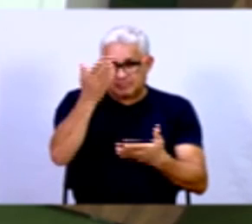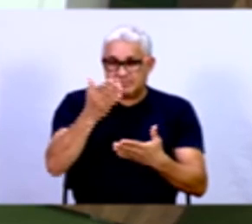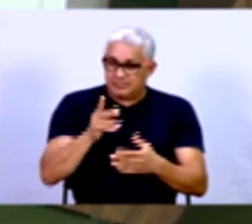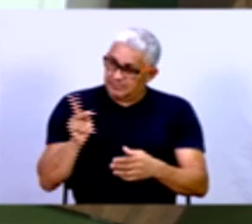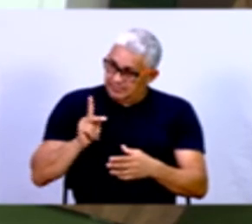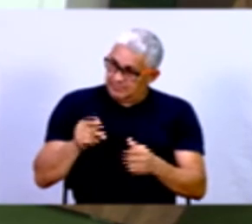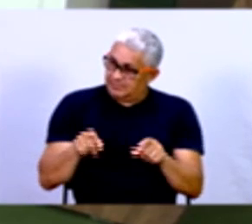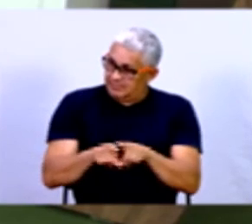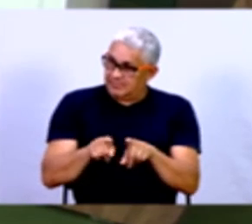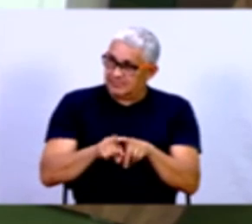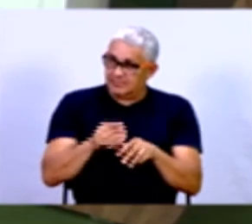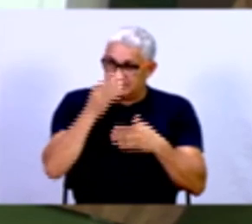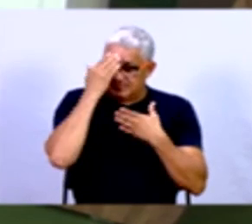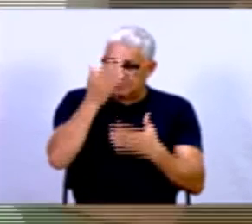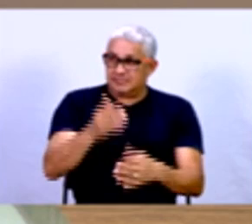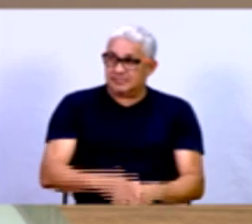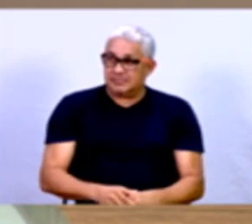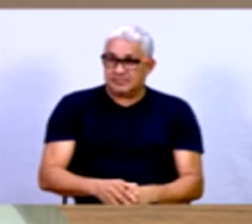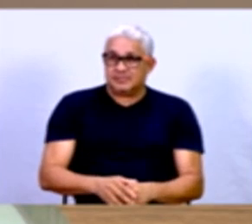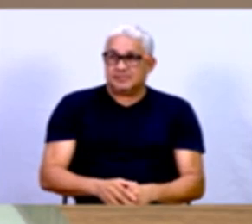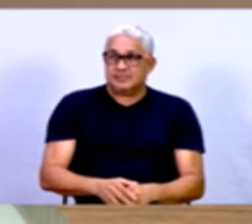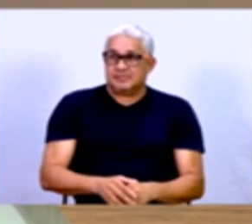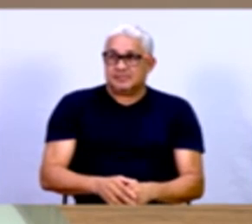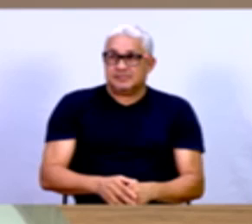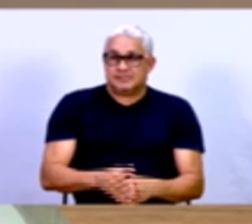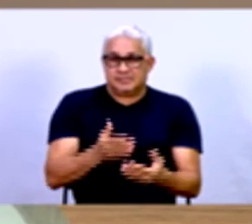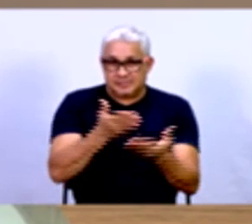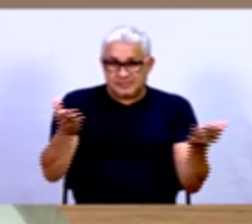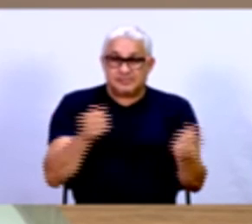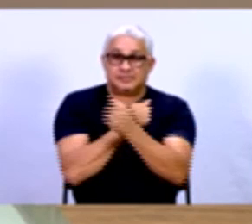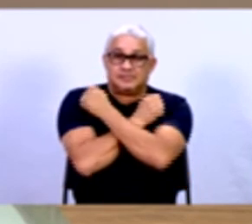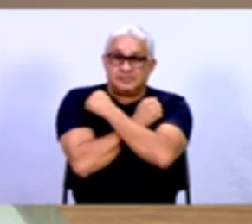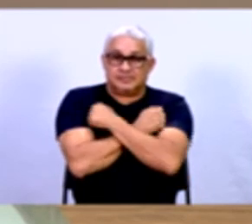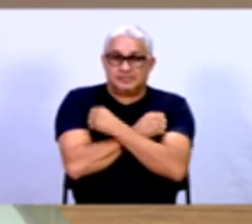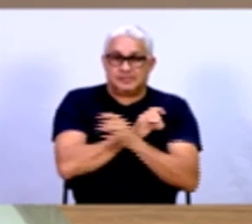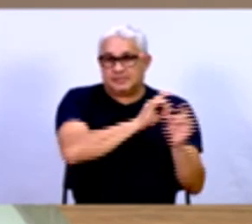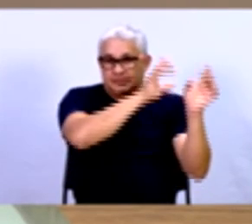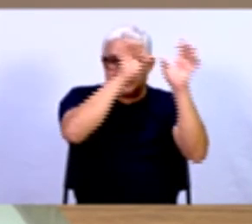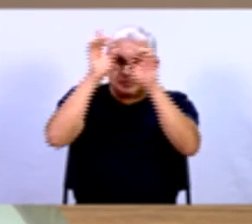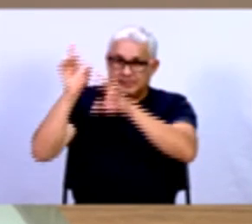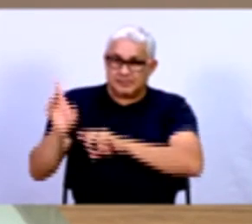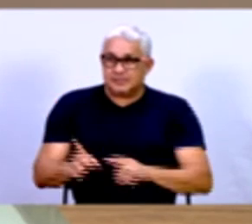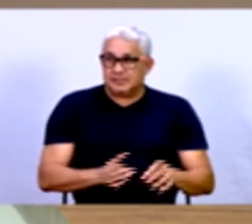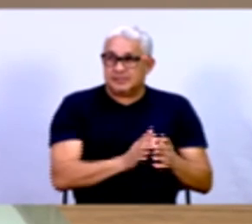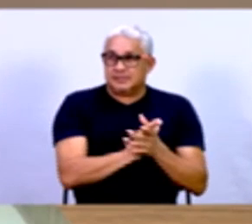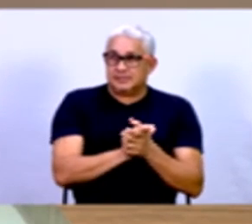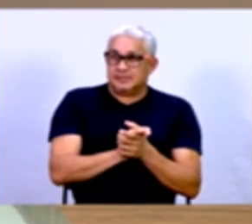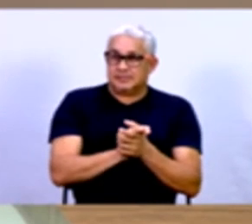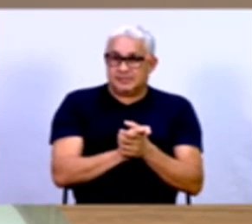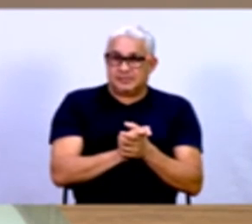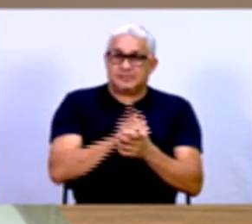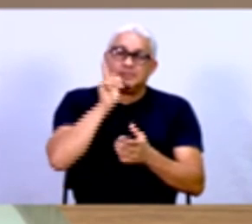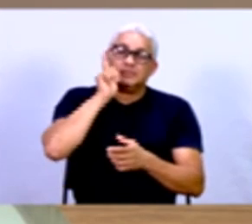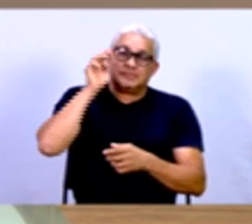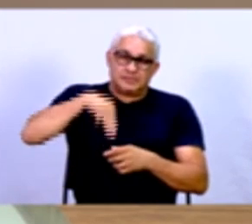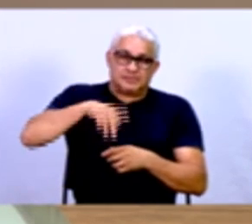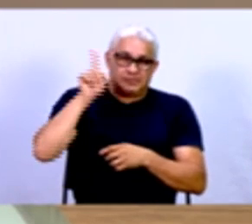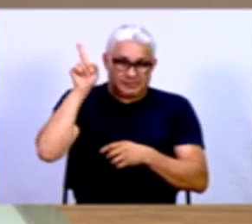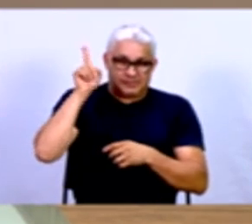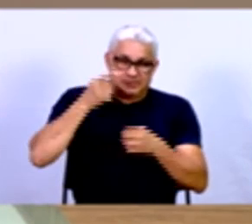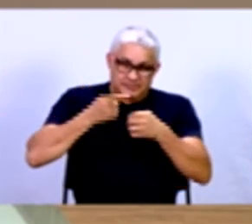professor. Obrigado, senhora professora. Obrigado a todos, tá? Eu queria mandar um abraço especial lá para o Polo Binacional de Guajará-Mirim,